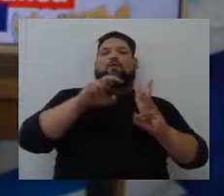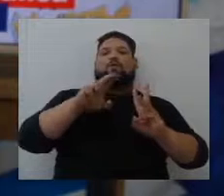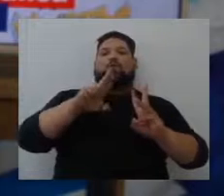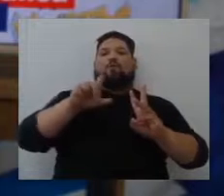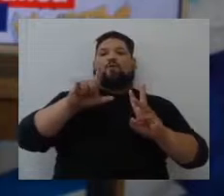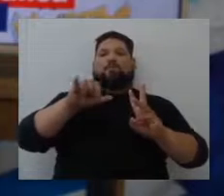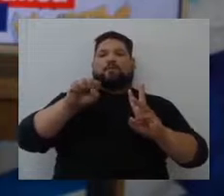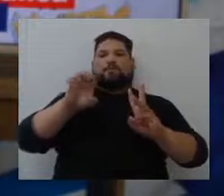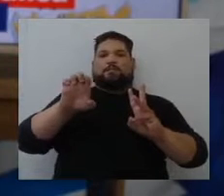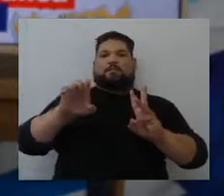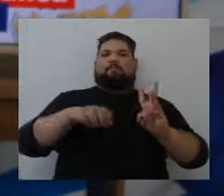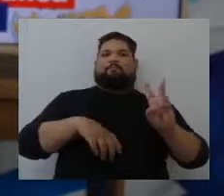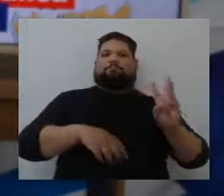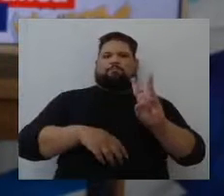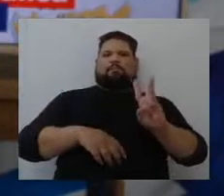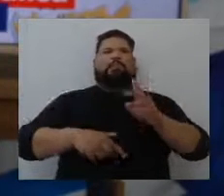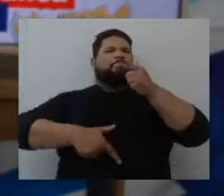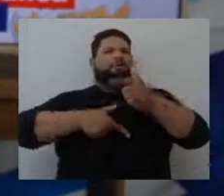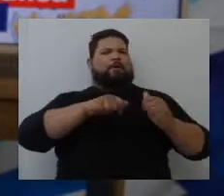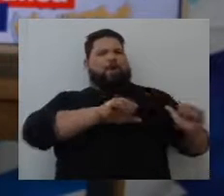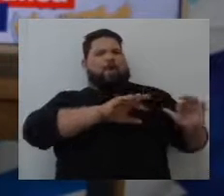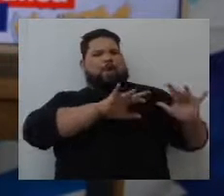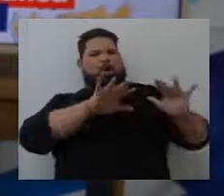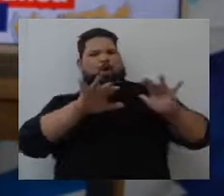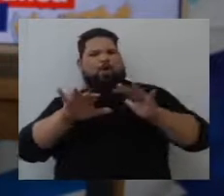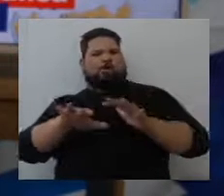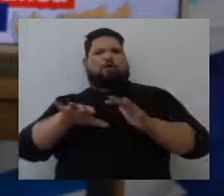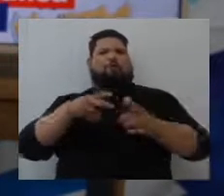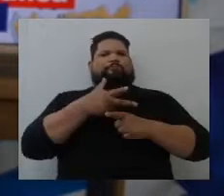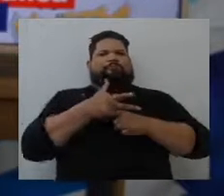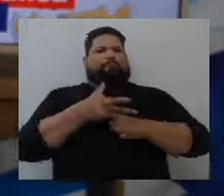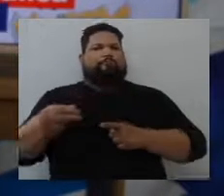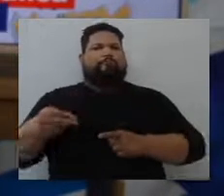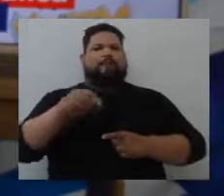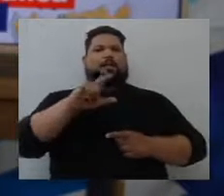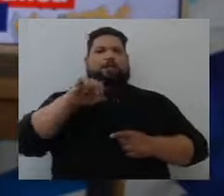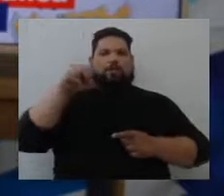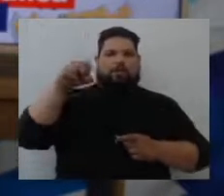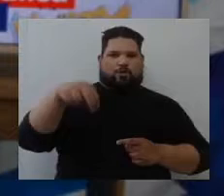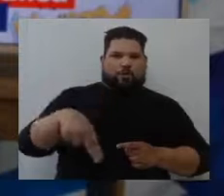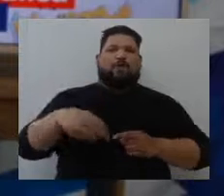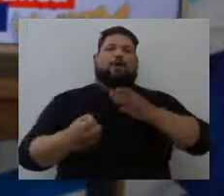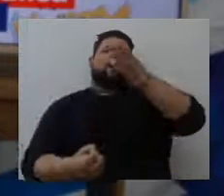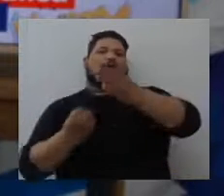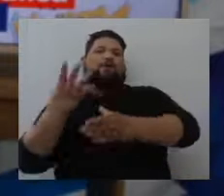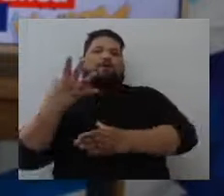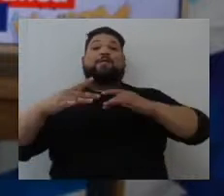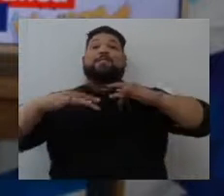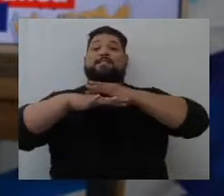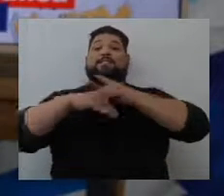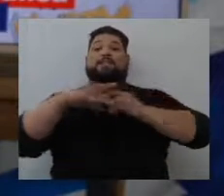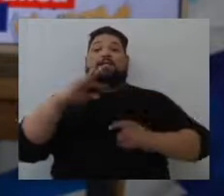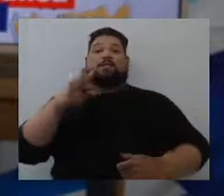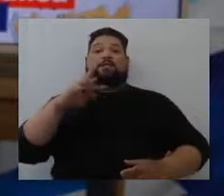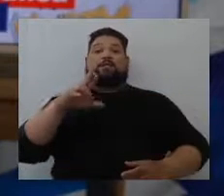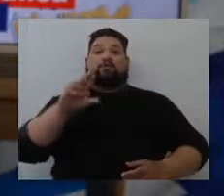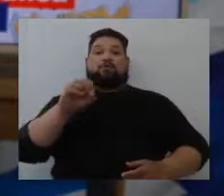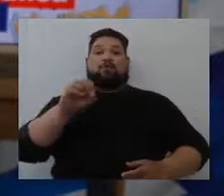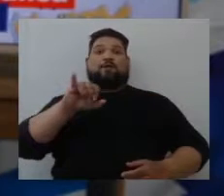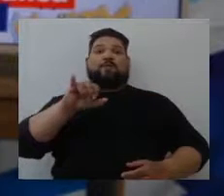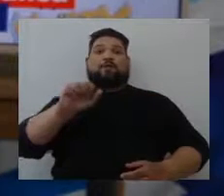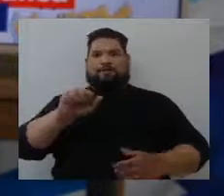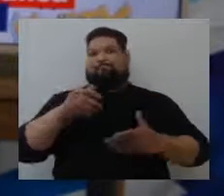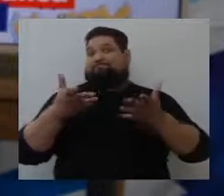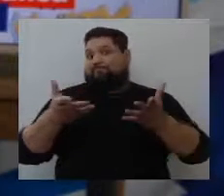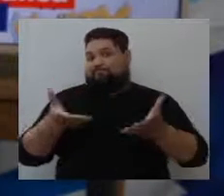Ilion, que a maioria de vocês conhece pelo termo Troia, pelo nome de Troia. Então, quando